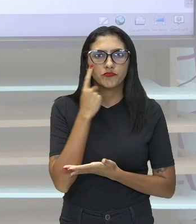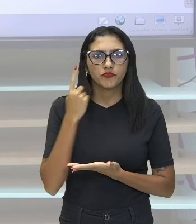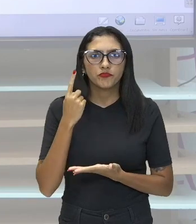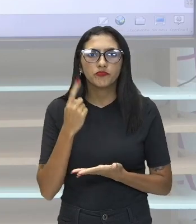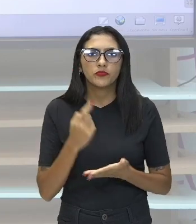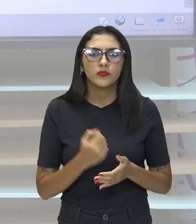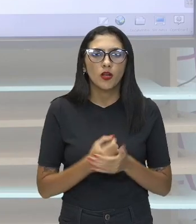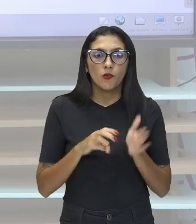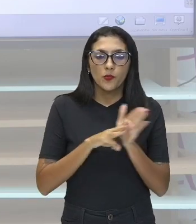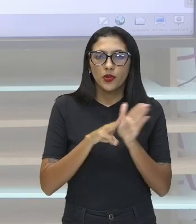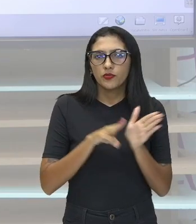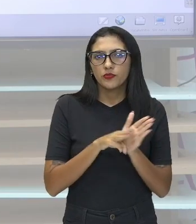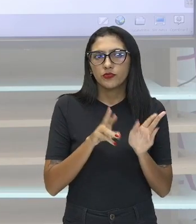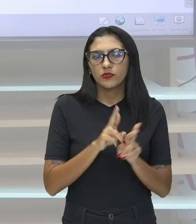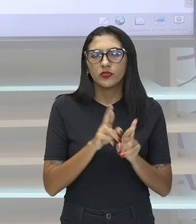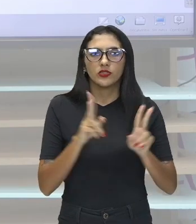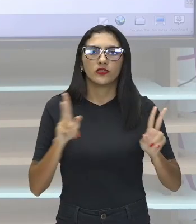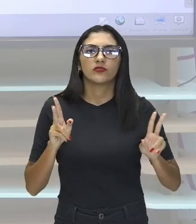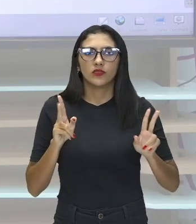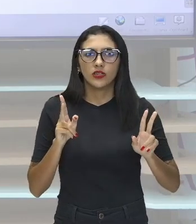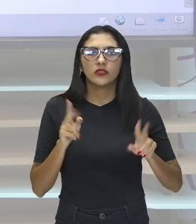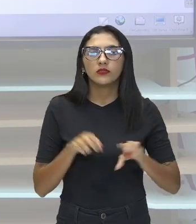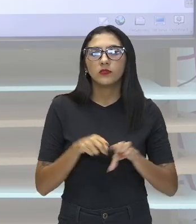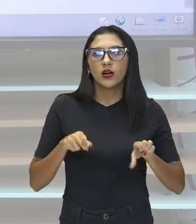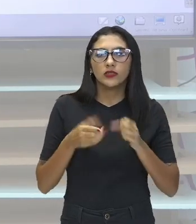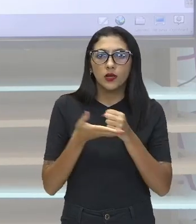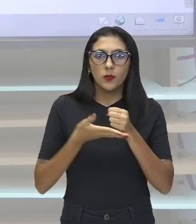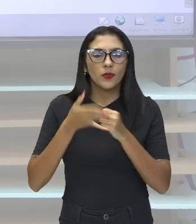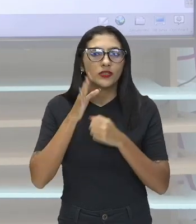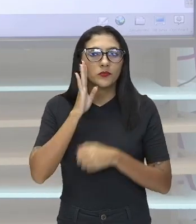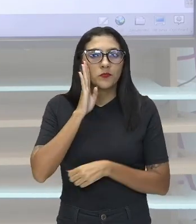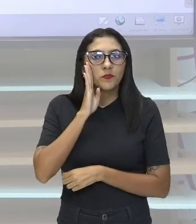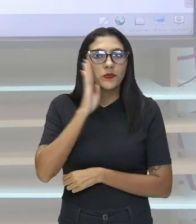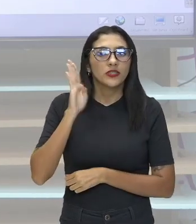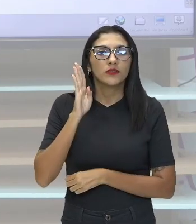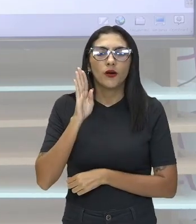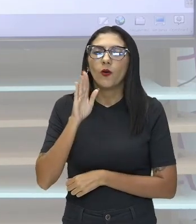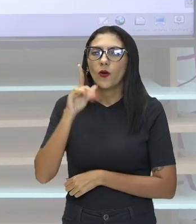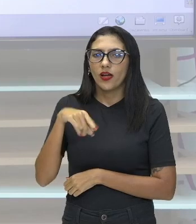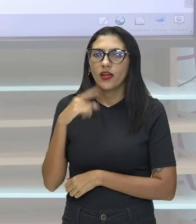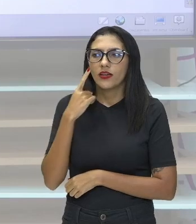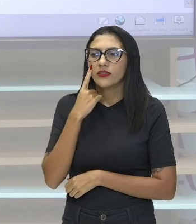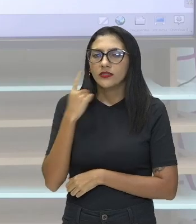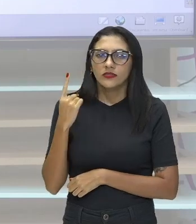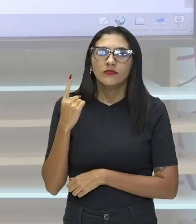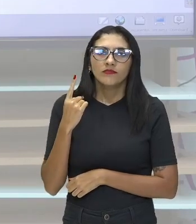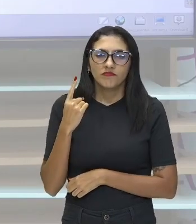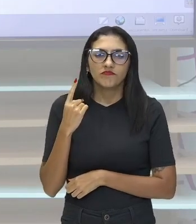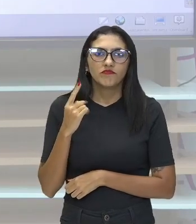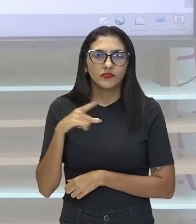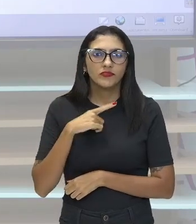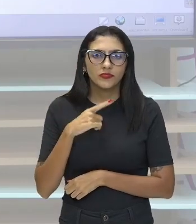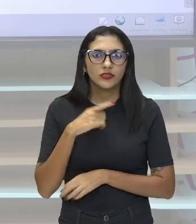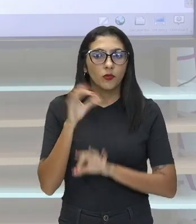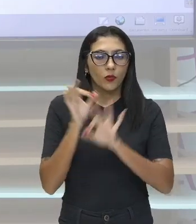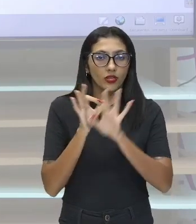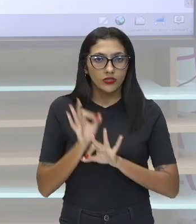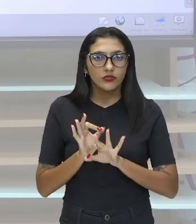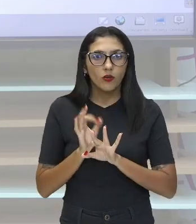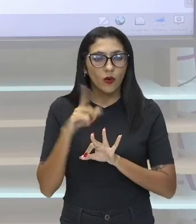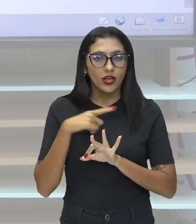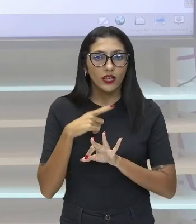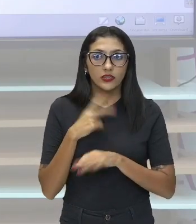metodologia diferente, né? Mas a base para o cálculo é essa daqui, tá? A base para o cálculo do determinante de ordem